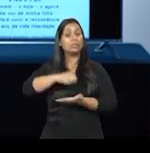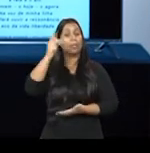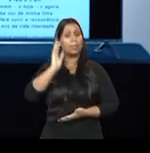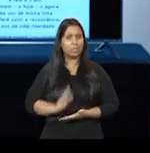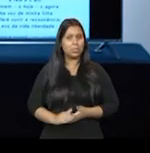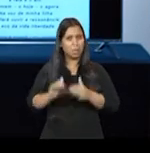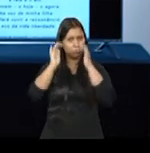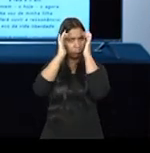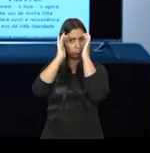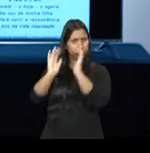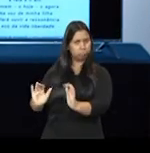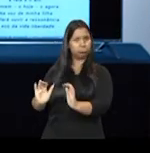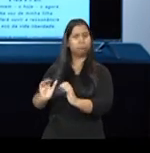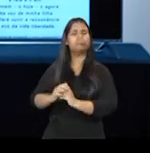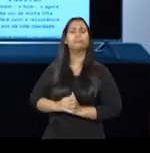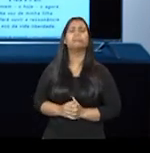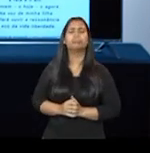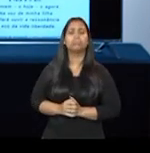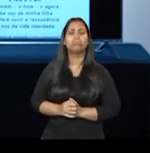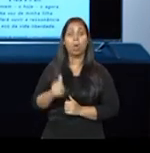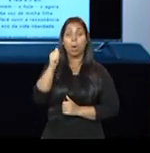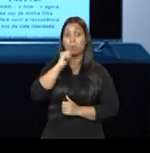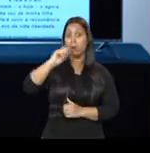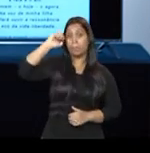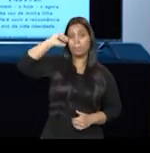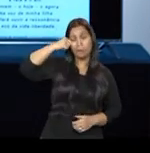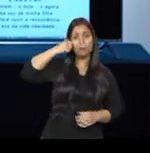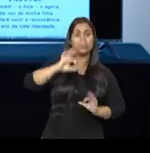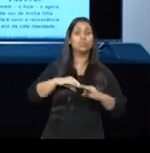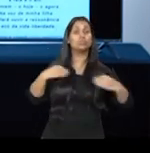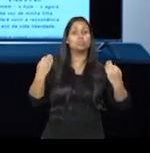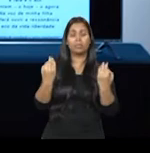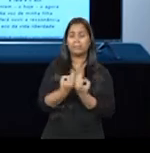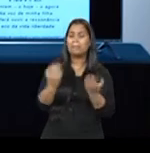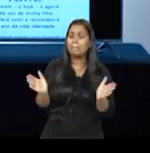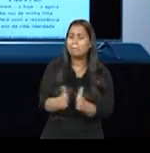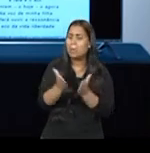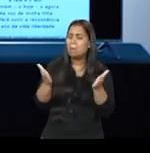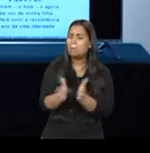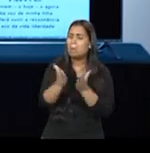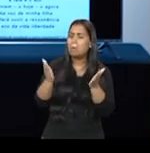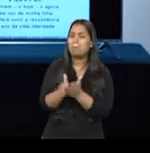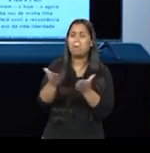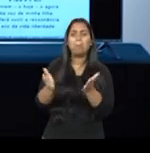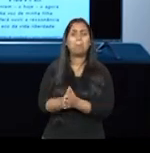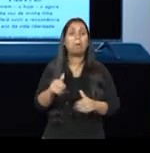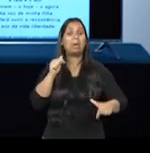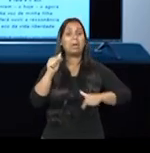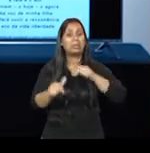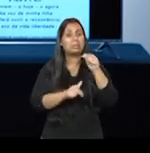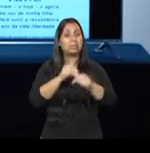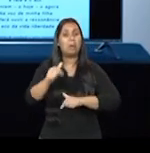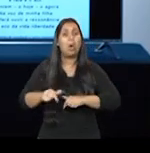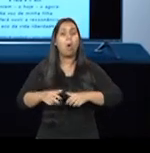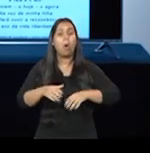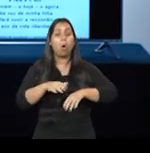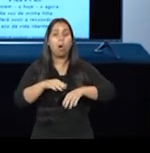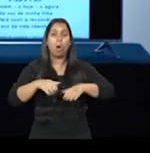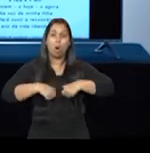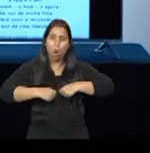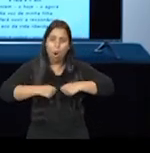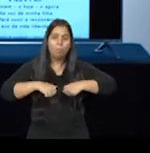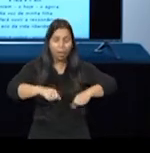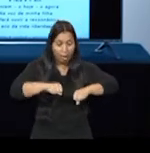brasileira muito respeitada, é uma escritora negra, que vem de uma família muito pobre. Ela trabalhou lavando roupas,